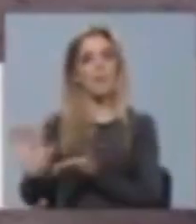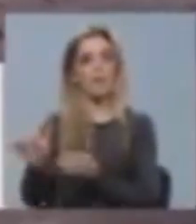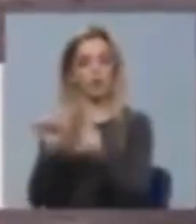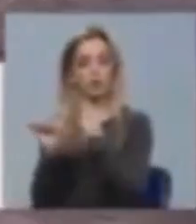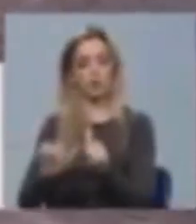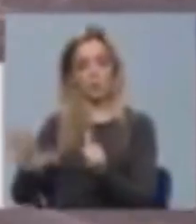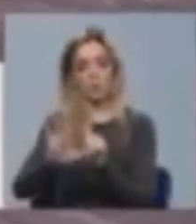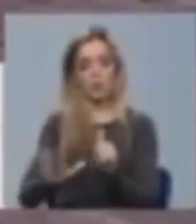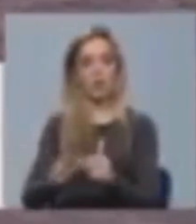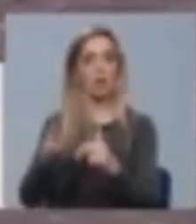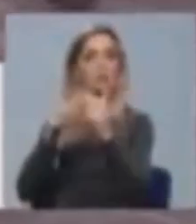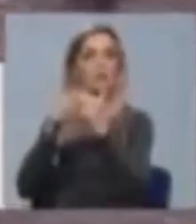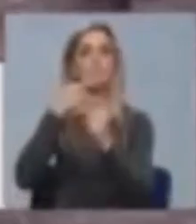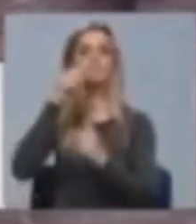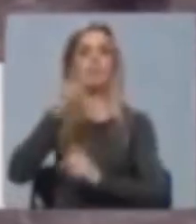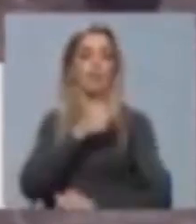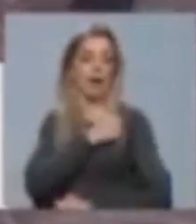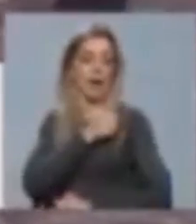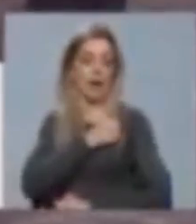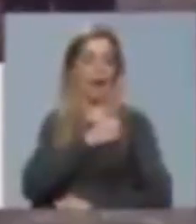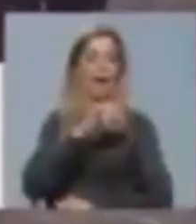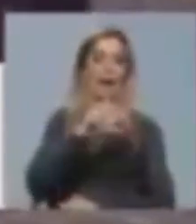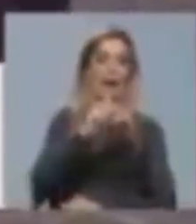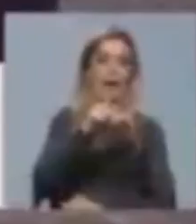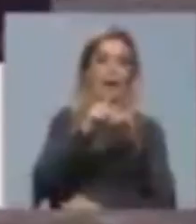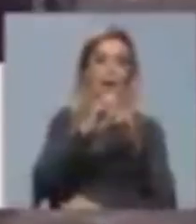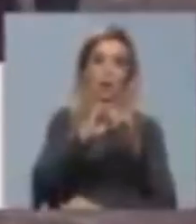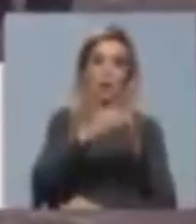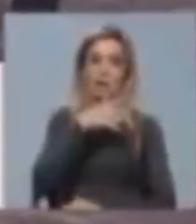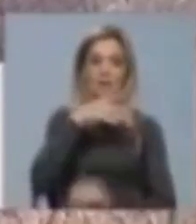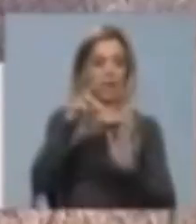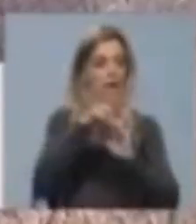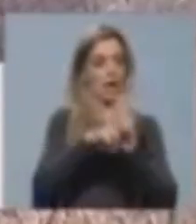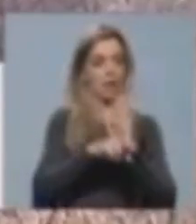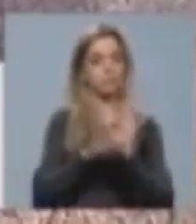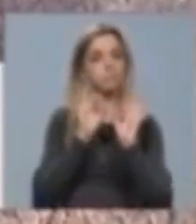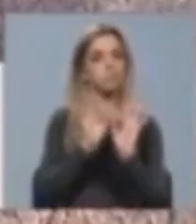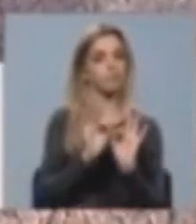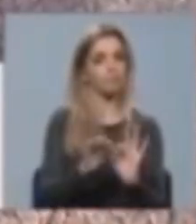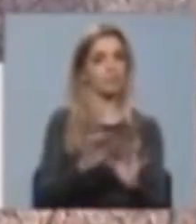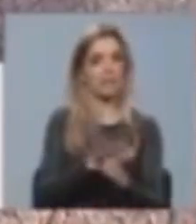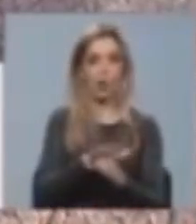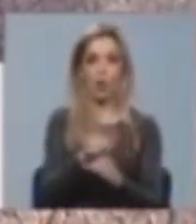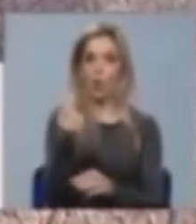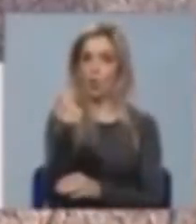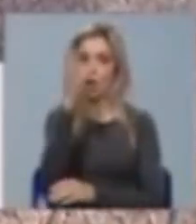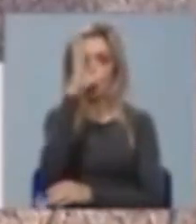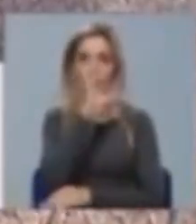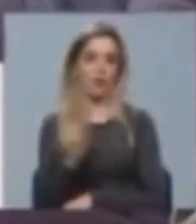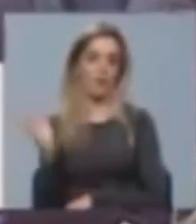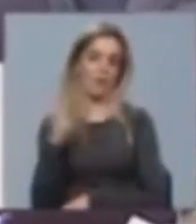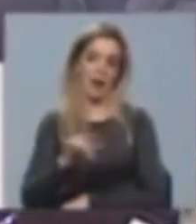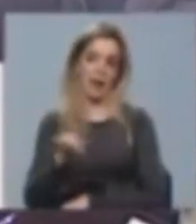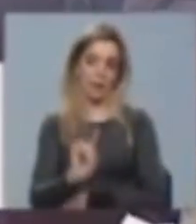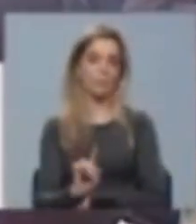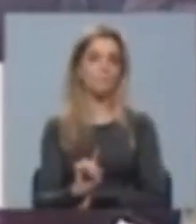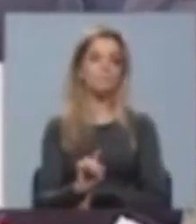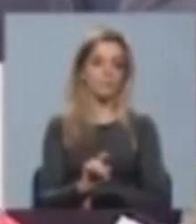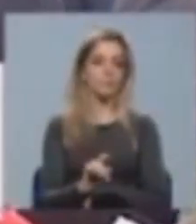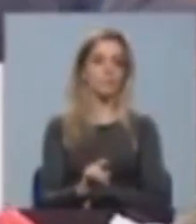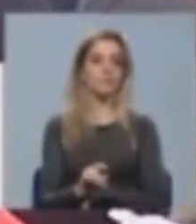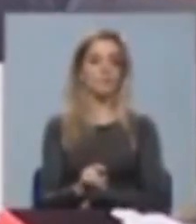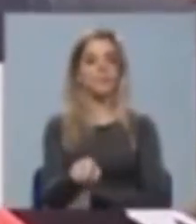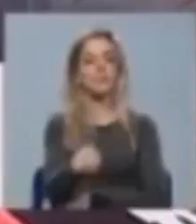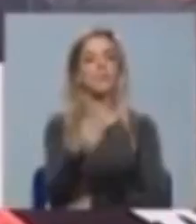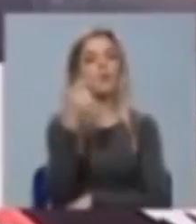das Casas, Carlos Pereira diz que sem a regulamentação desses casos, o dinheiro do Estado não chegará. Dá, como é do conhecimento